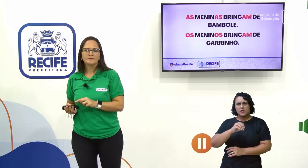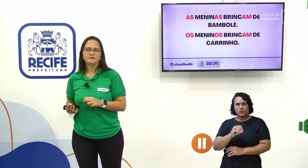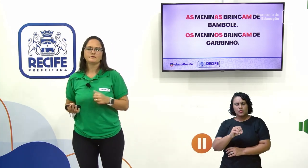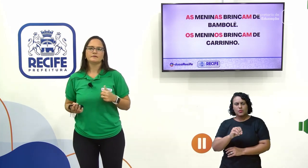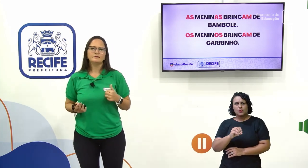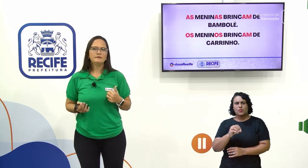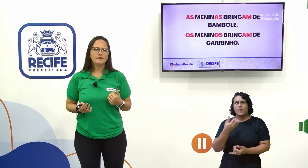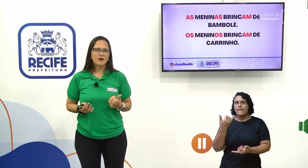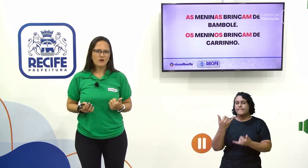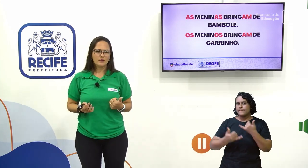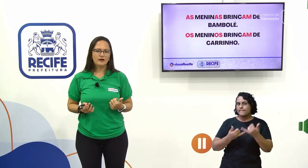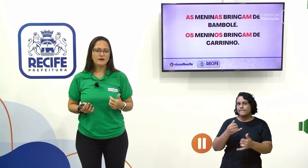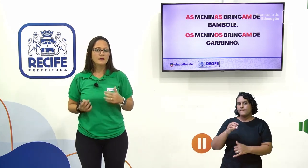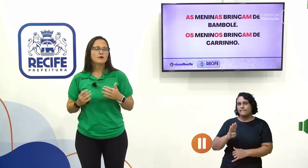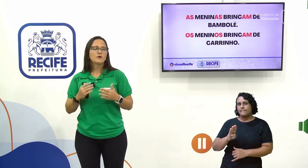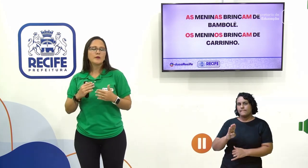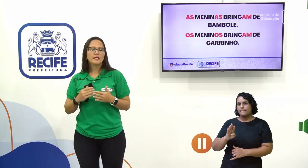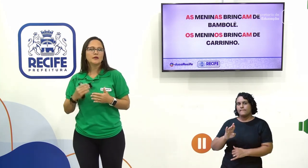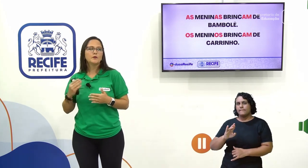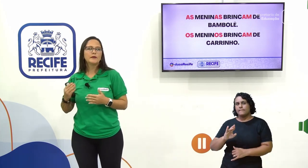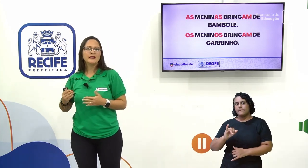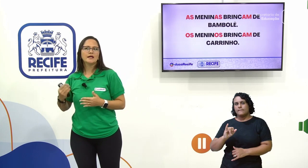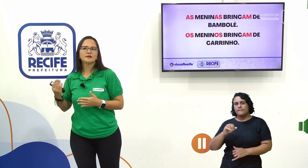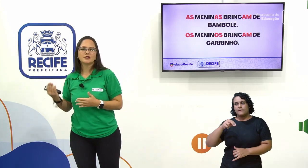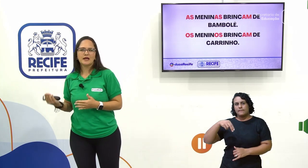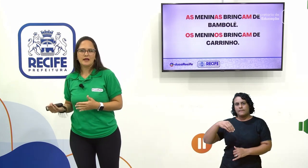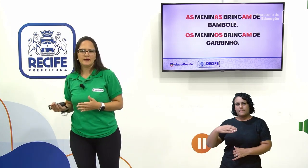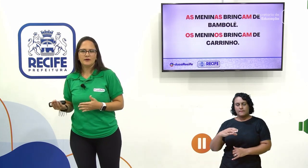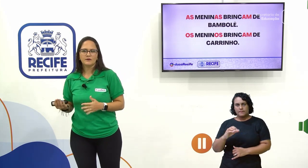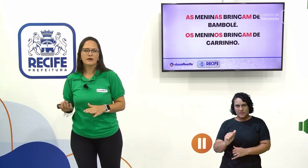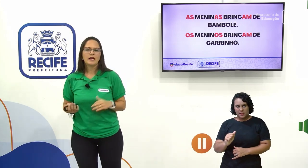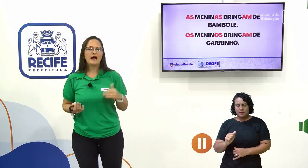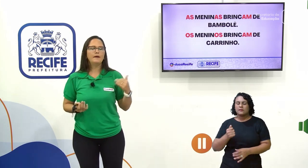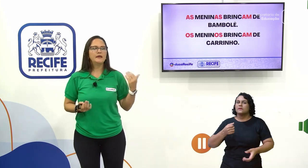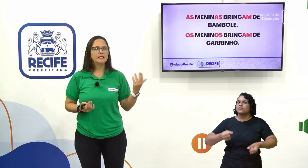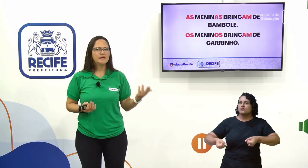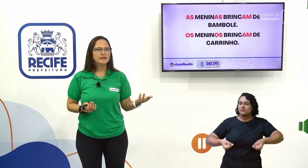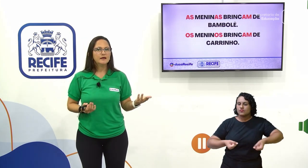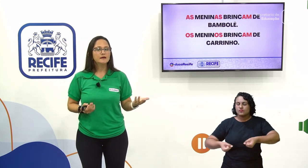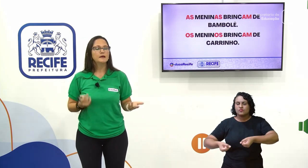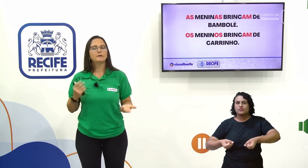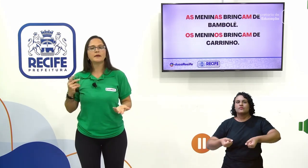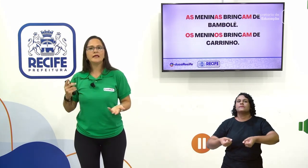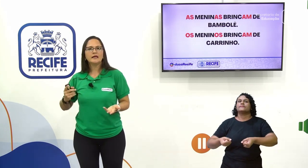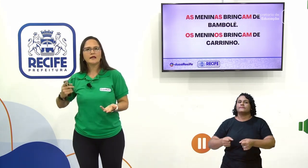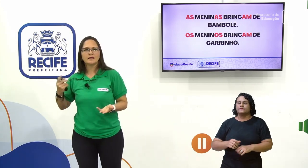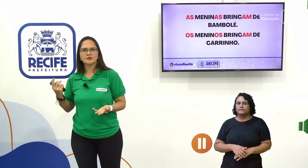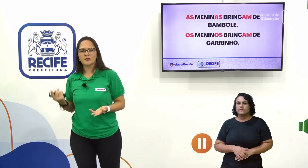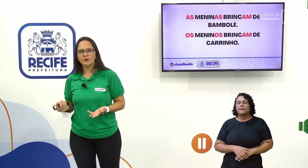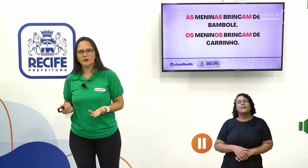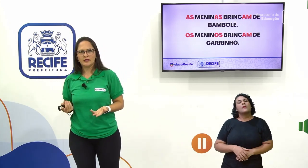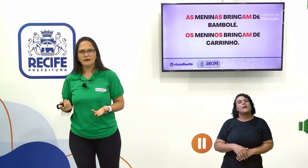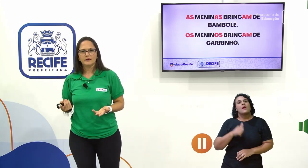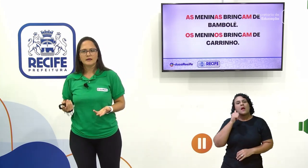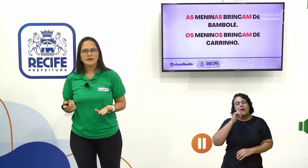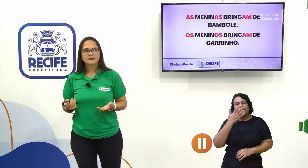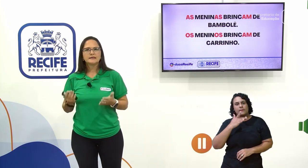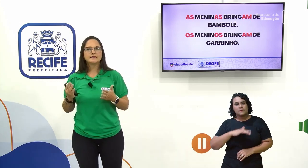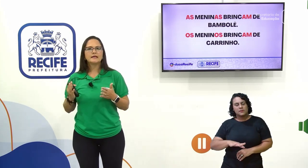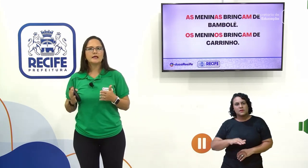brinca, ok? O menino brinca de carrinho. A menina brinca de